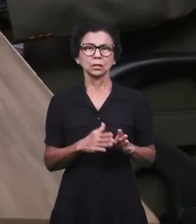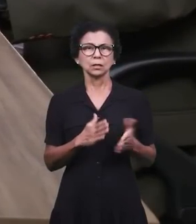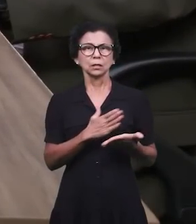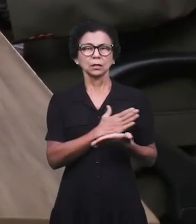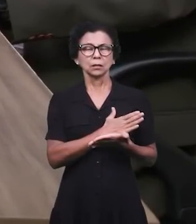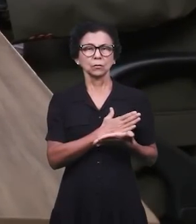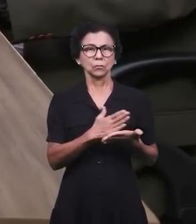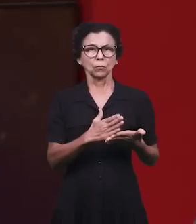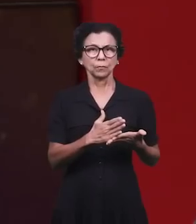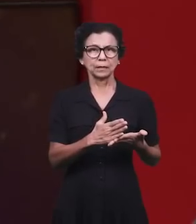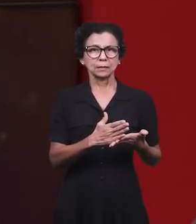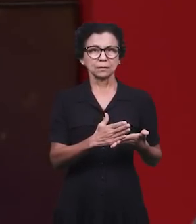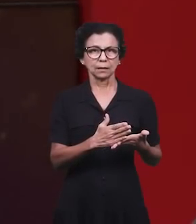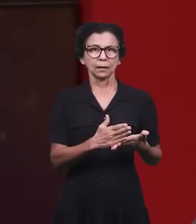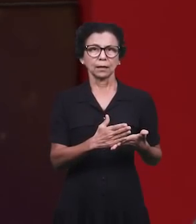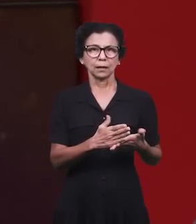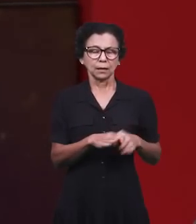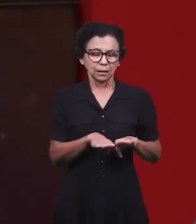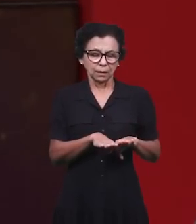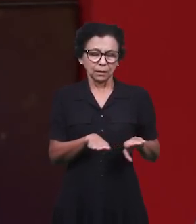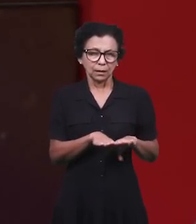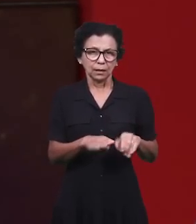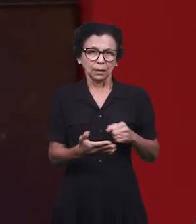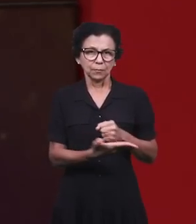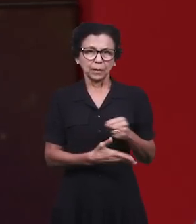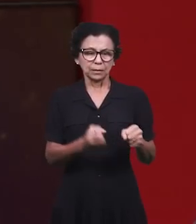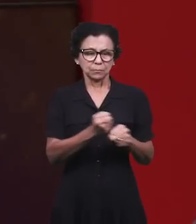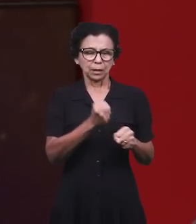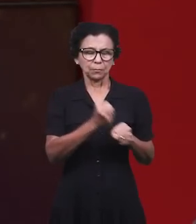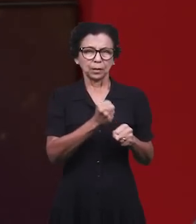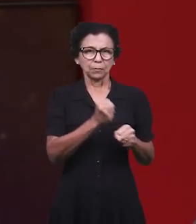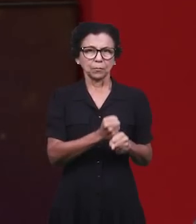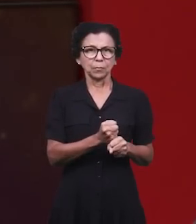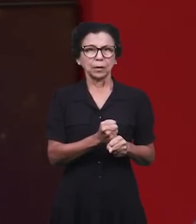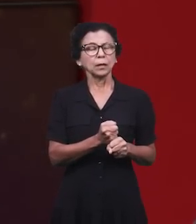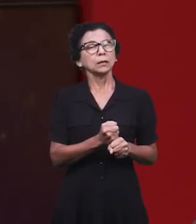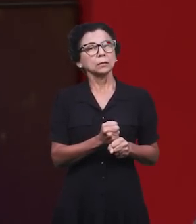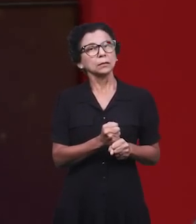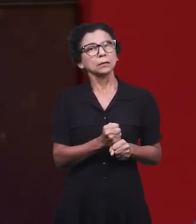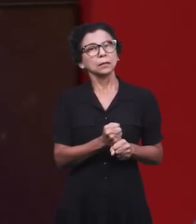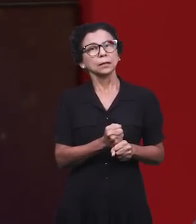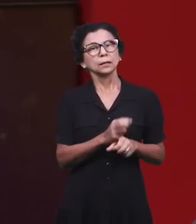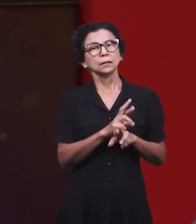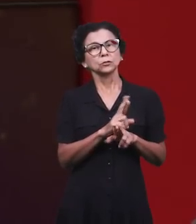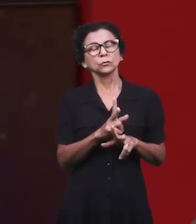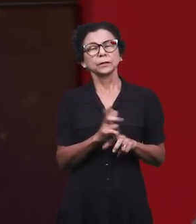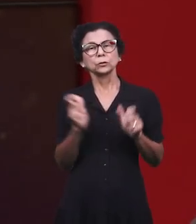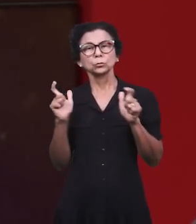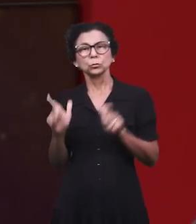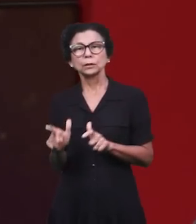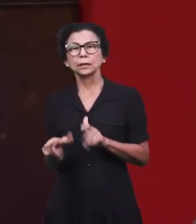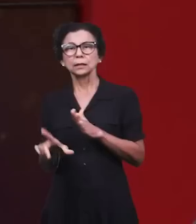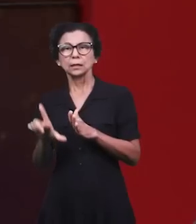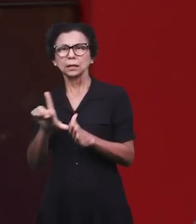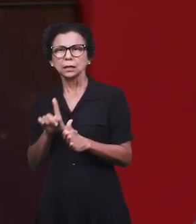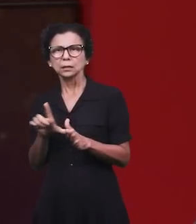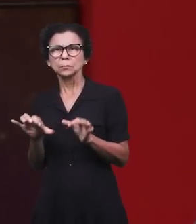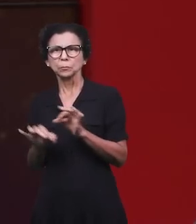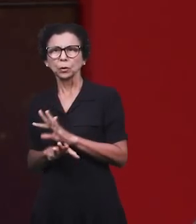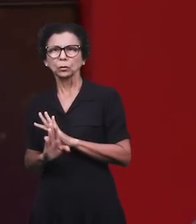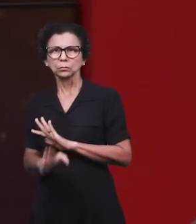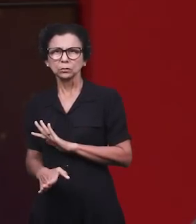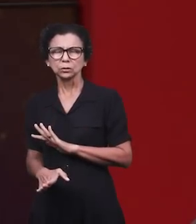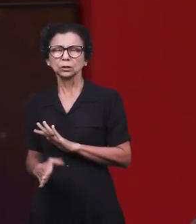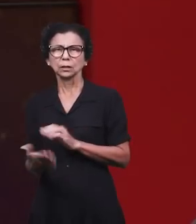é importante aqui a gente já poder iniciar uma abordagem espiritual, uma abordagem profética nesse sentido. Queria que o